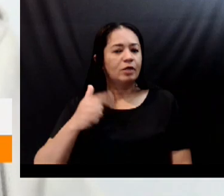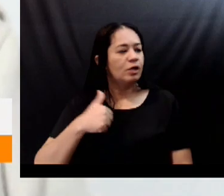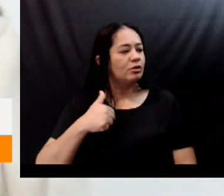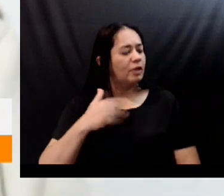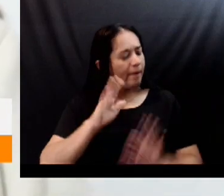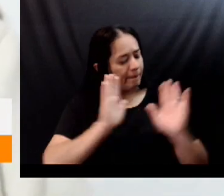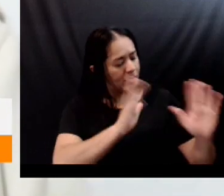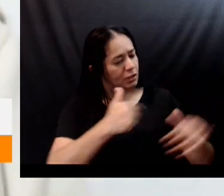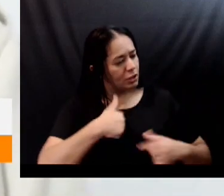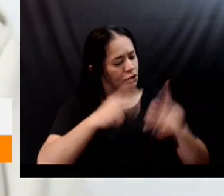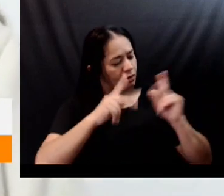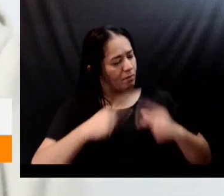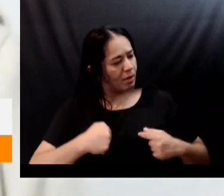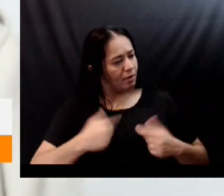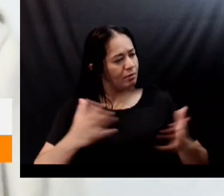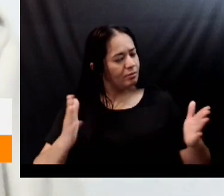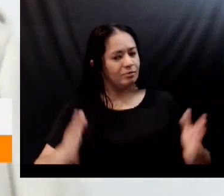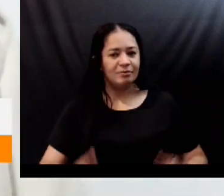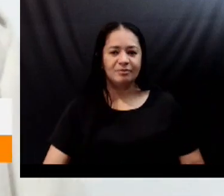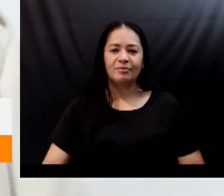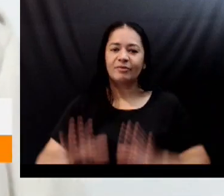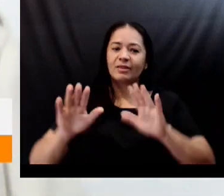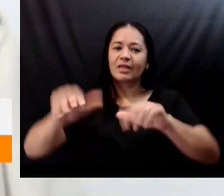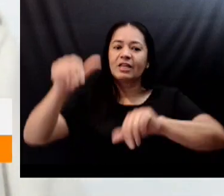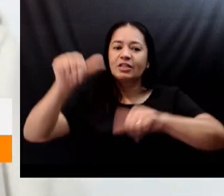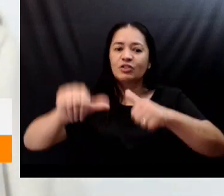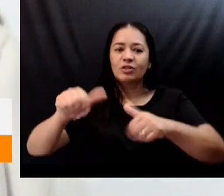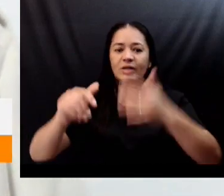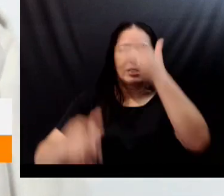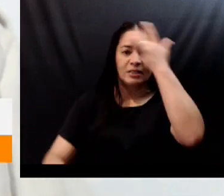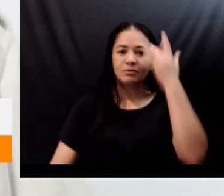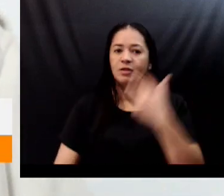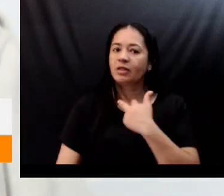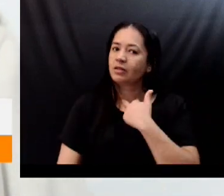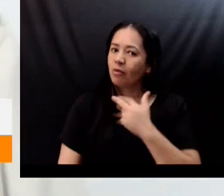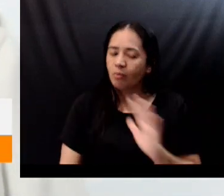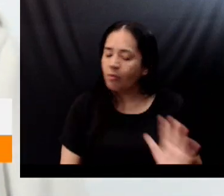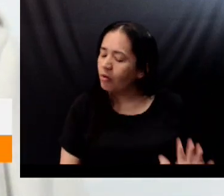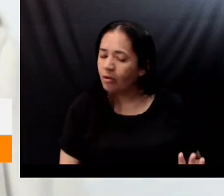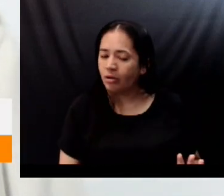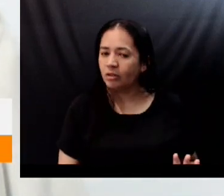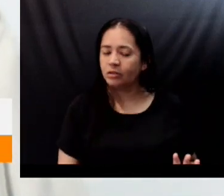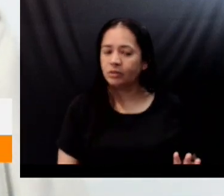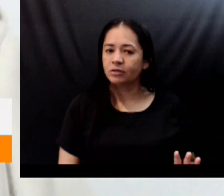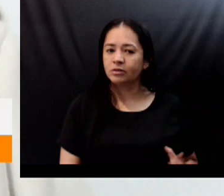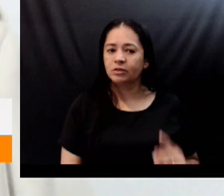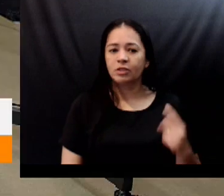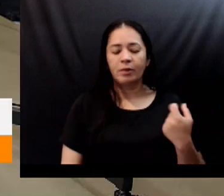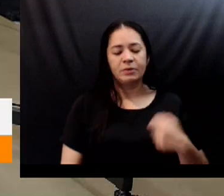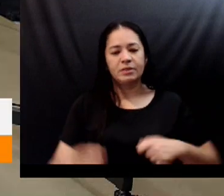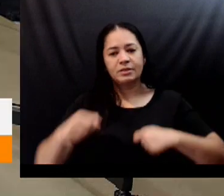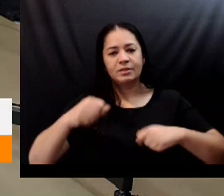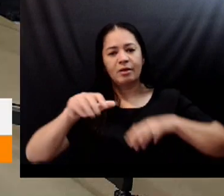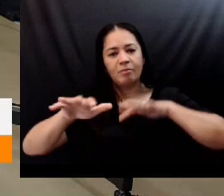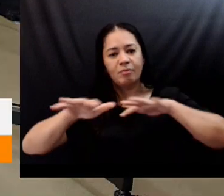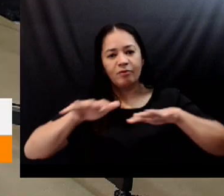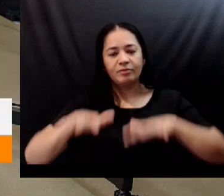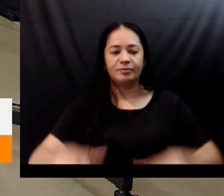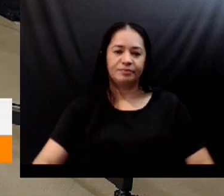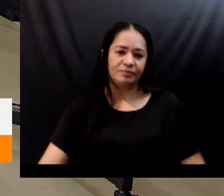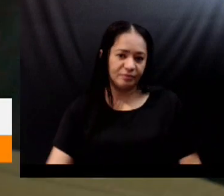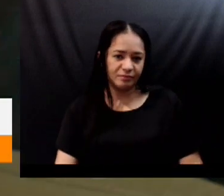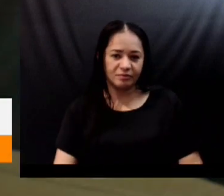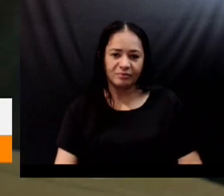né? Então é esse julgamento que as pessoas não podem parar nunca, a gente tem que estar em movimento. É sobre